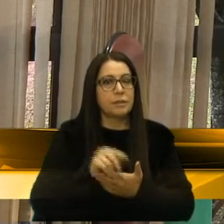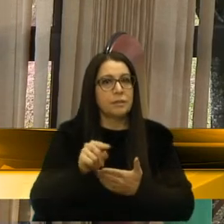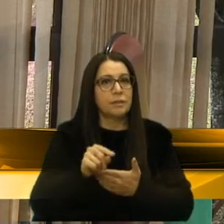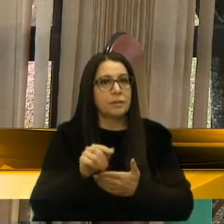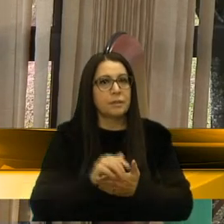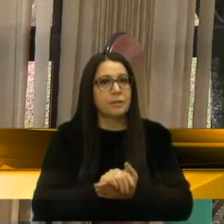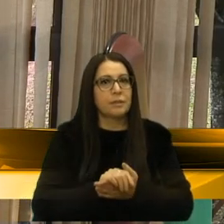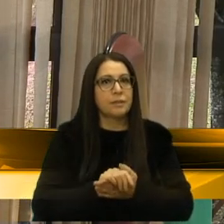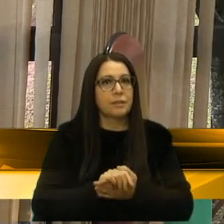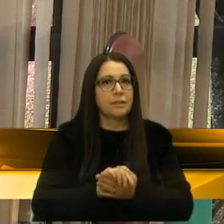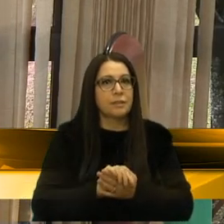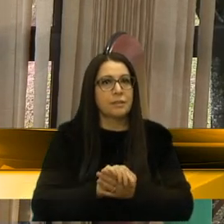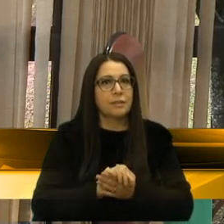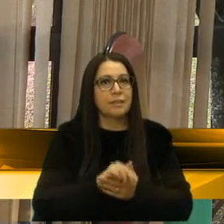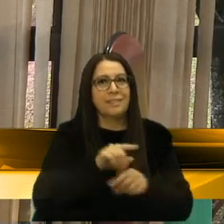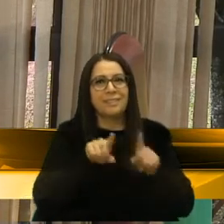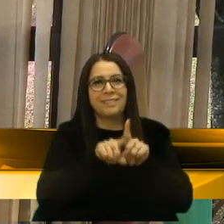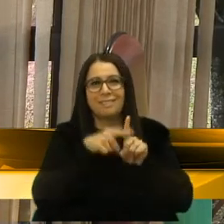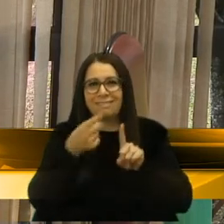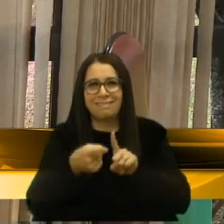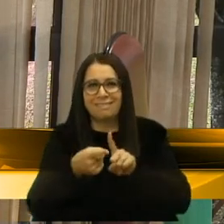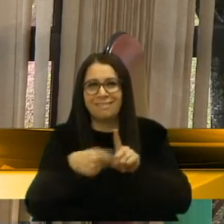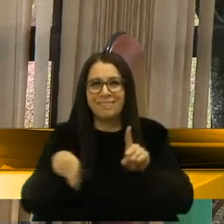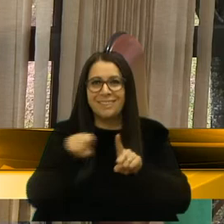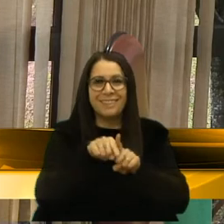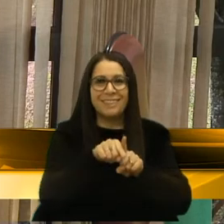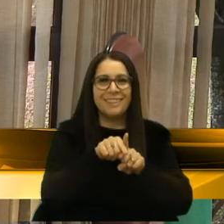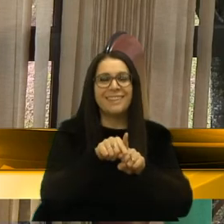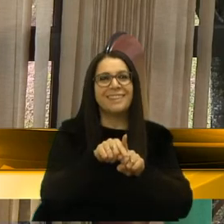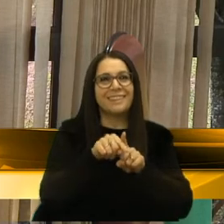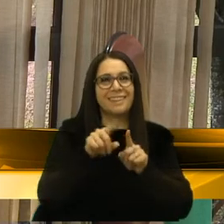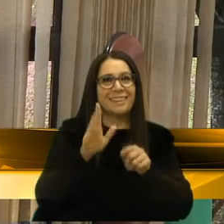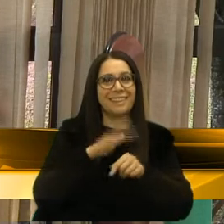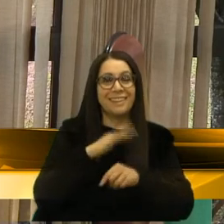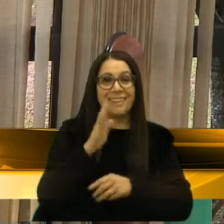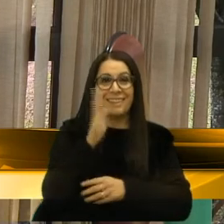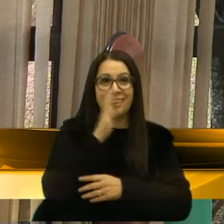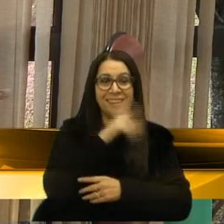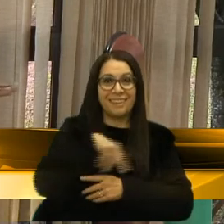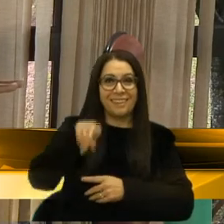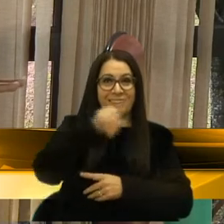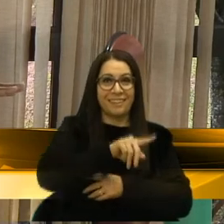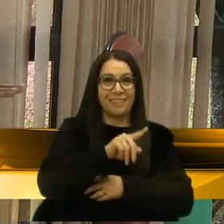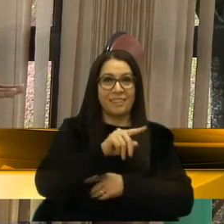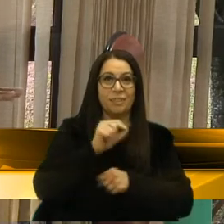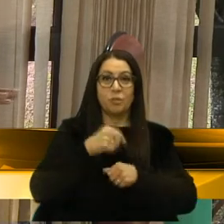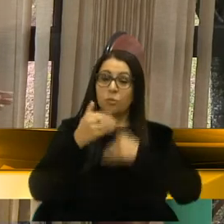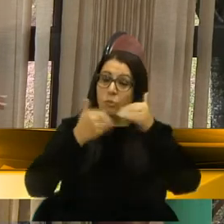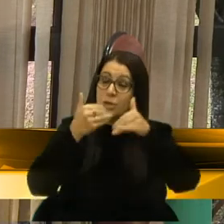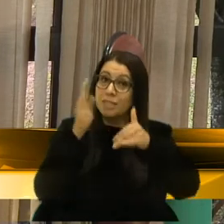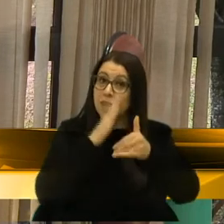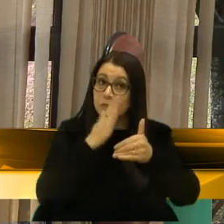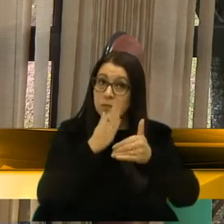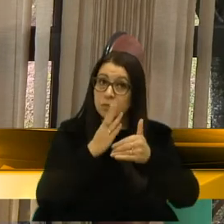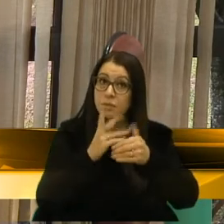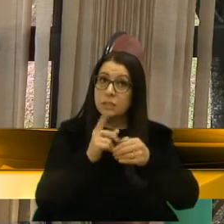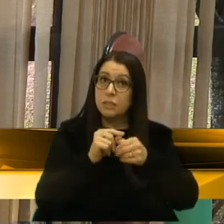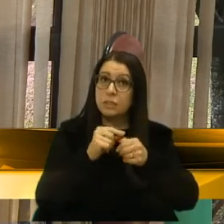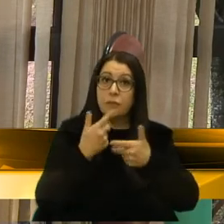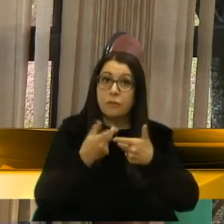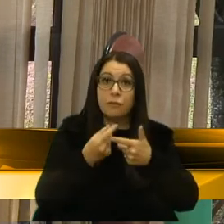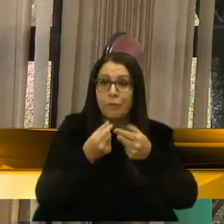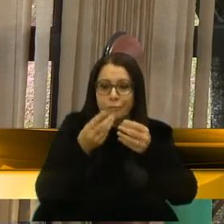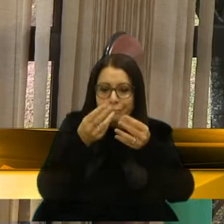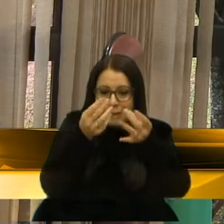nós tivemos aqui teve que acontecer exatamente isso além de agilizar e desburocratizar todo o processo eles foram na